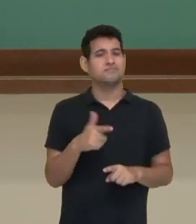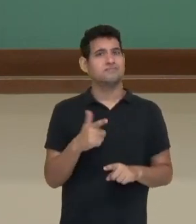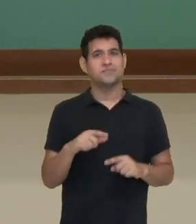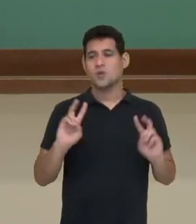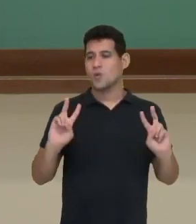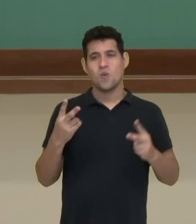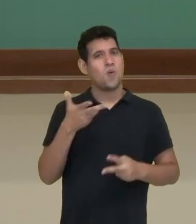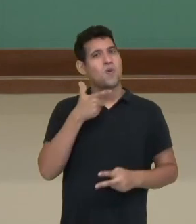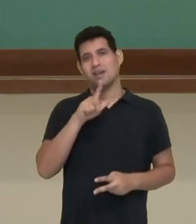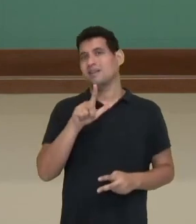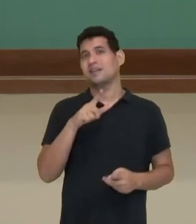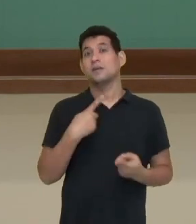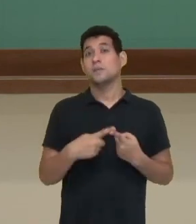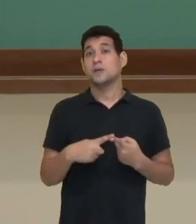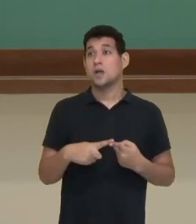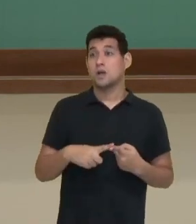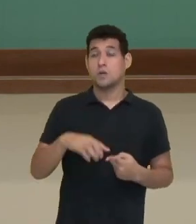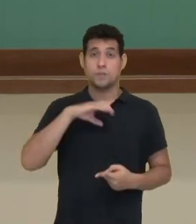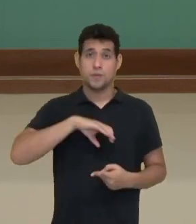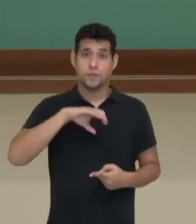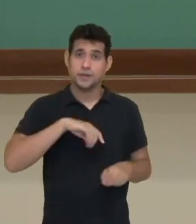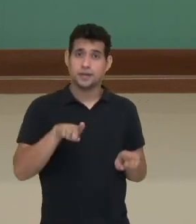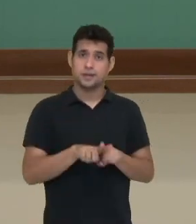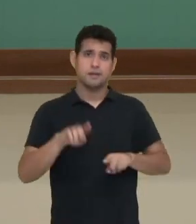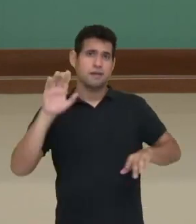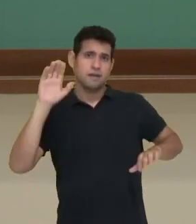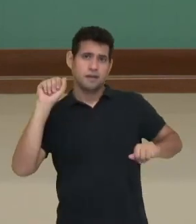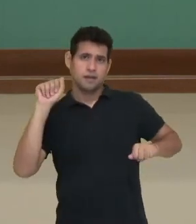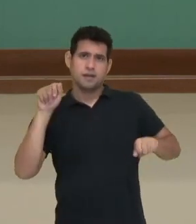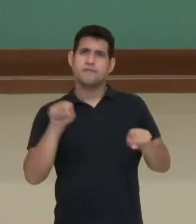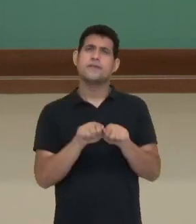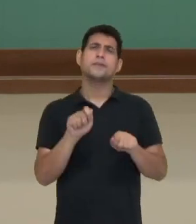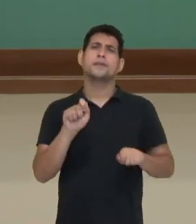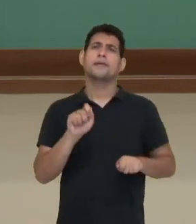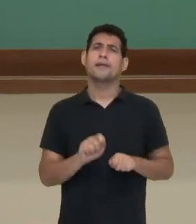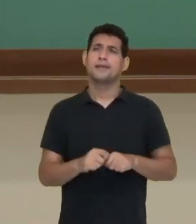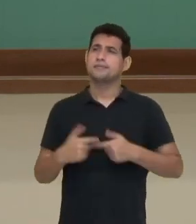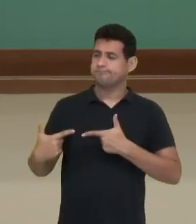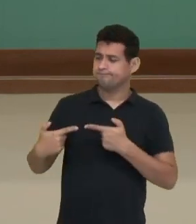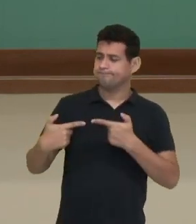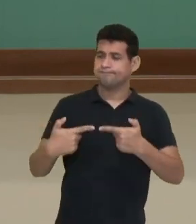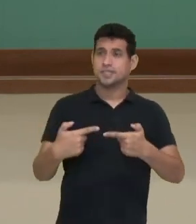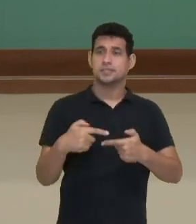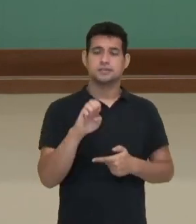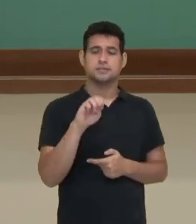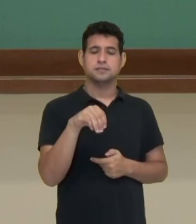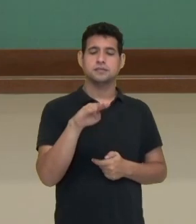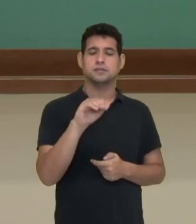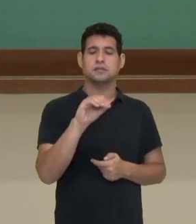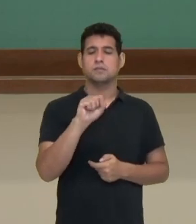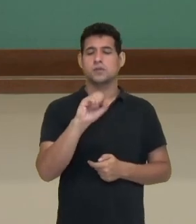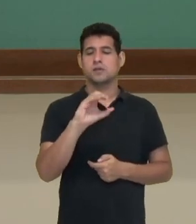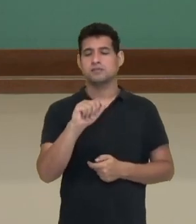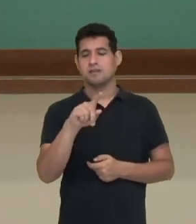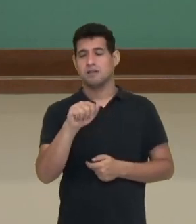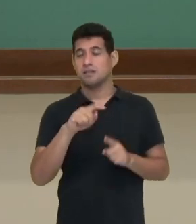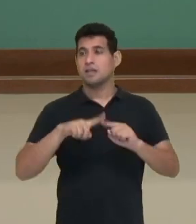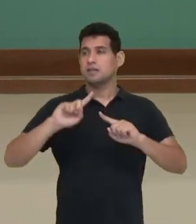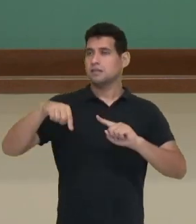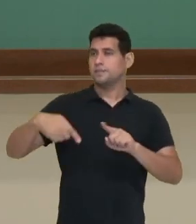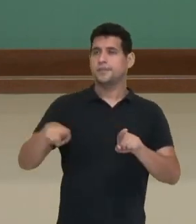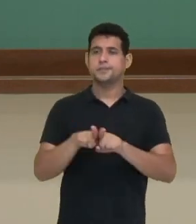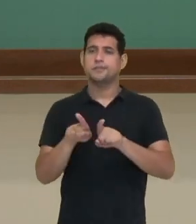êxito porque os portugueses e os espanhóis promovem então a guerra de emboscada. Posteriormente